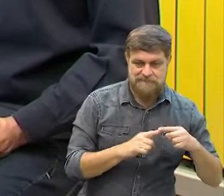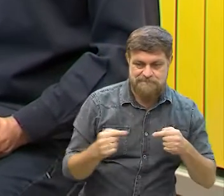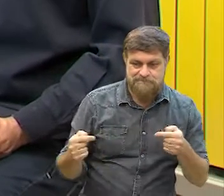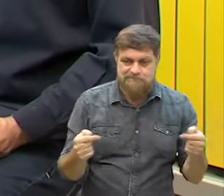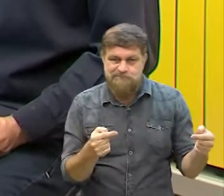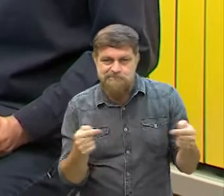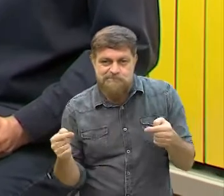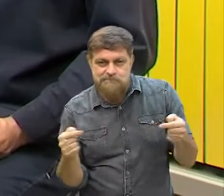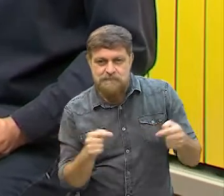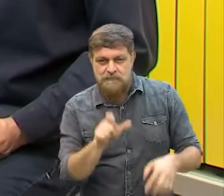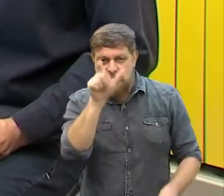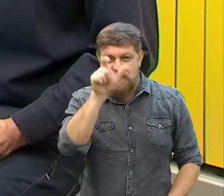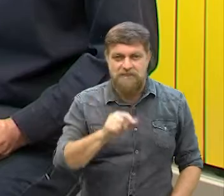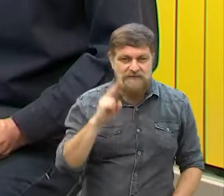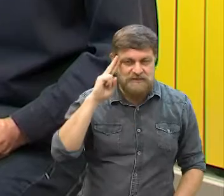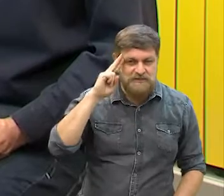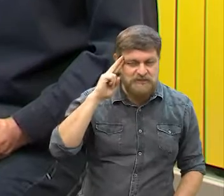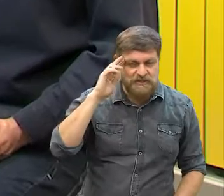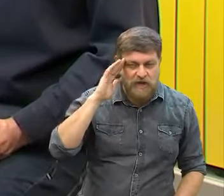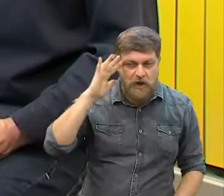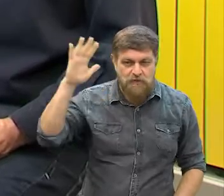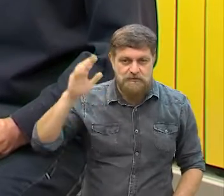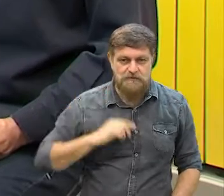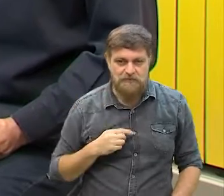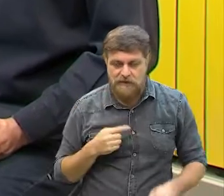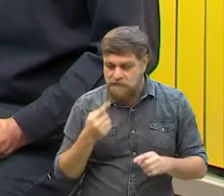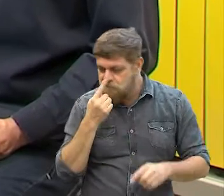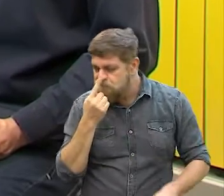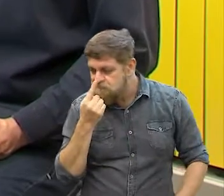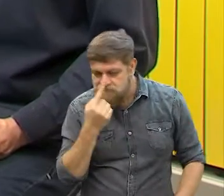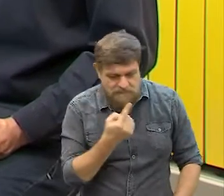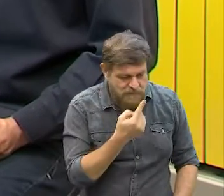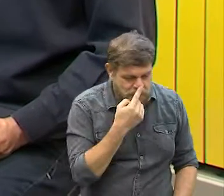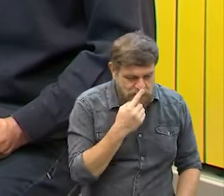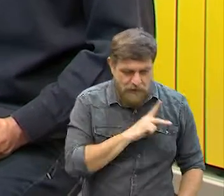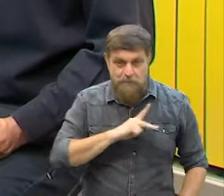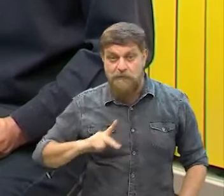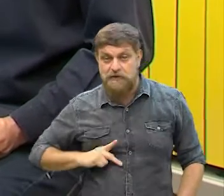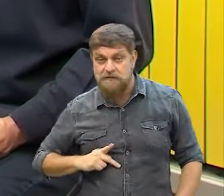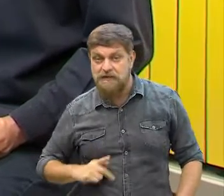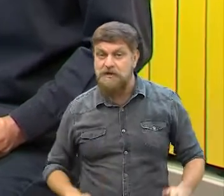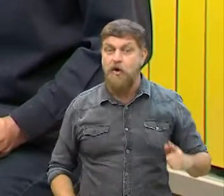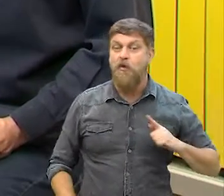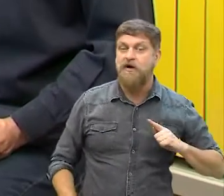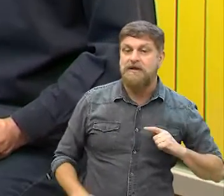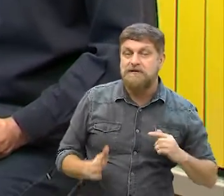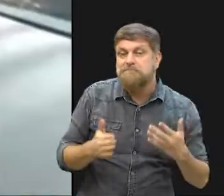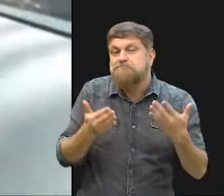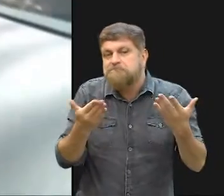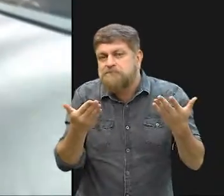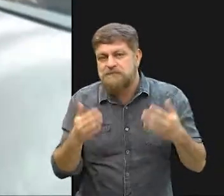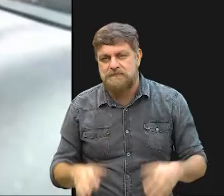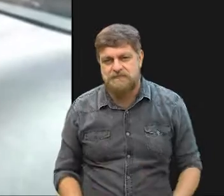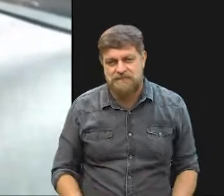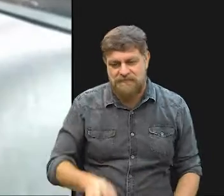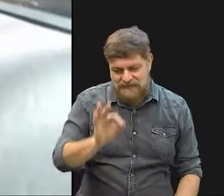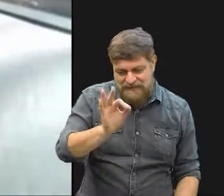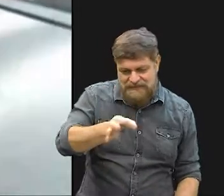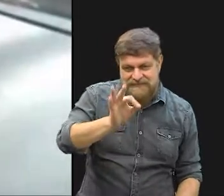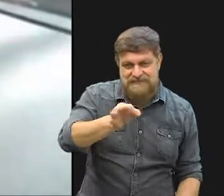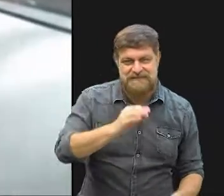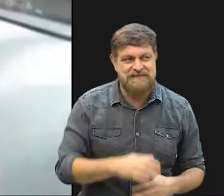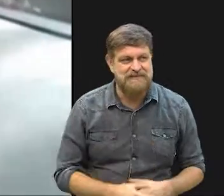disputavam torneios? Você tinha esse sonho de defender uma das duas equipes da cidade ou alguma em específico?